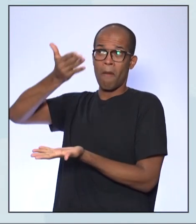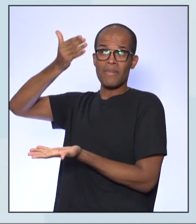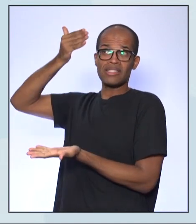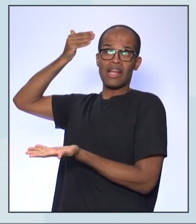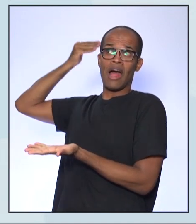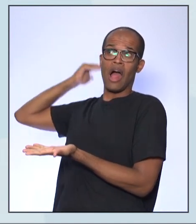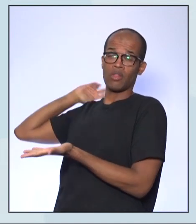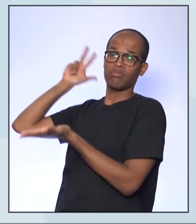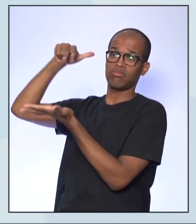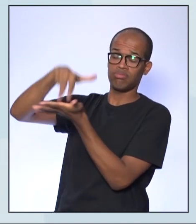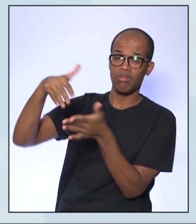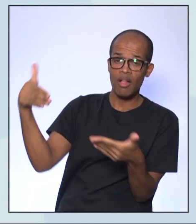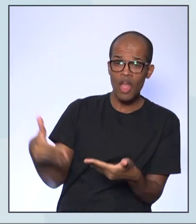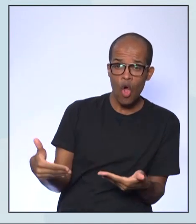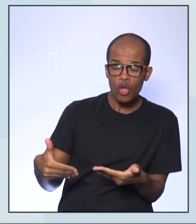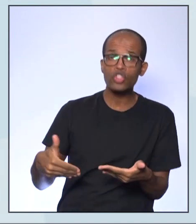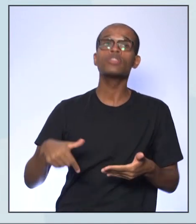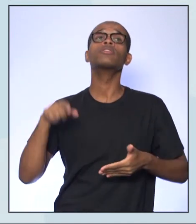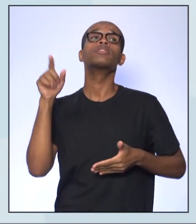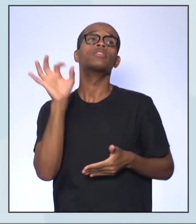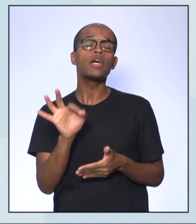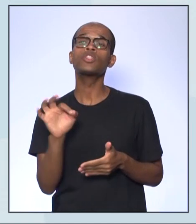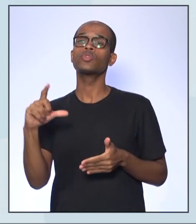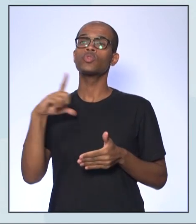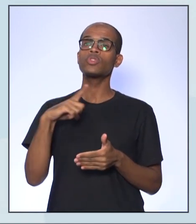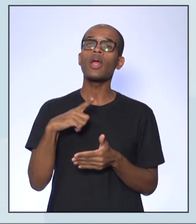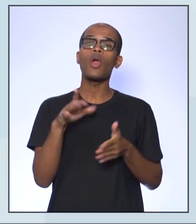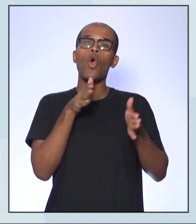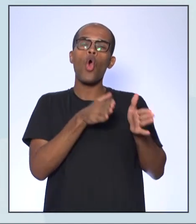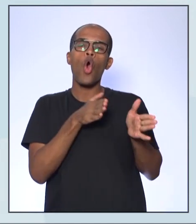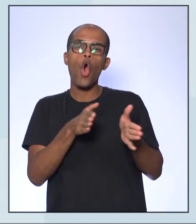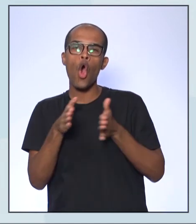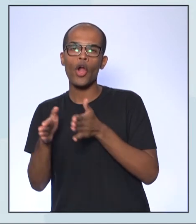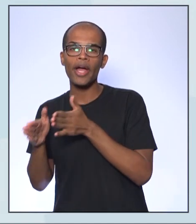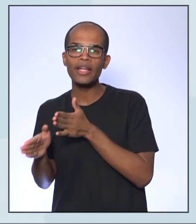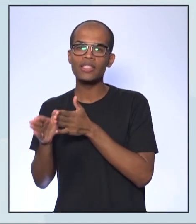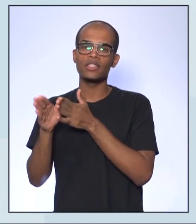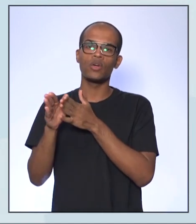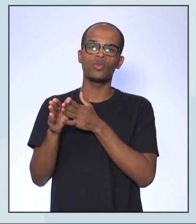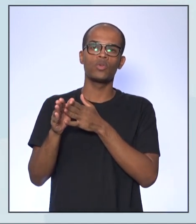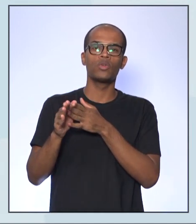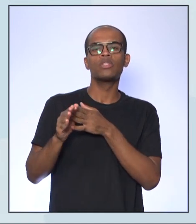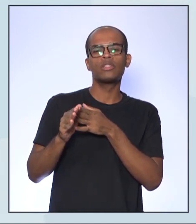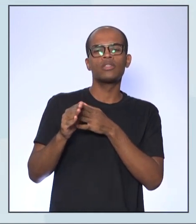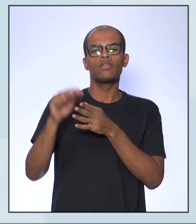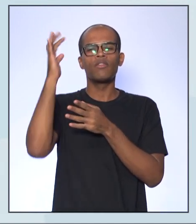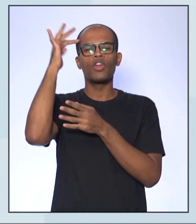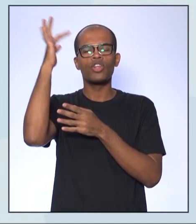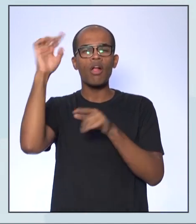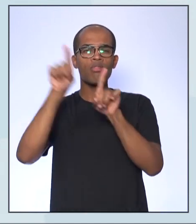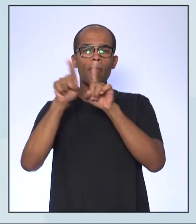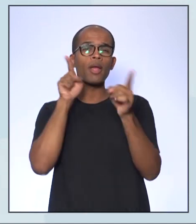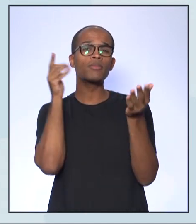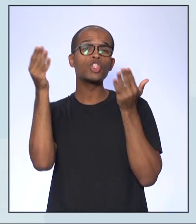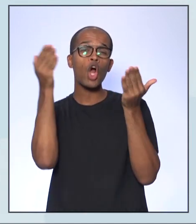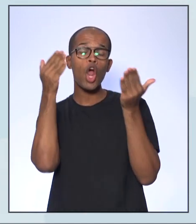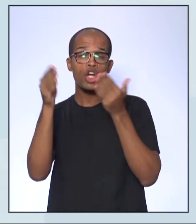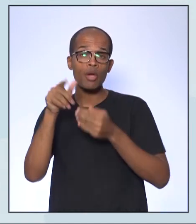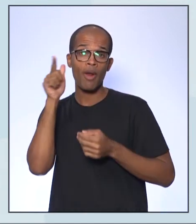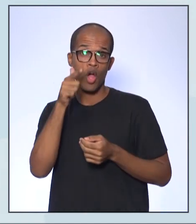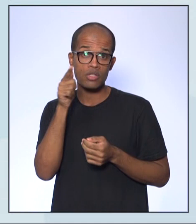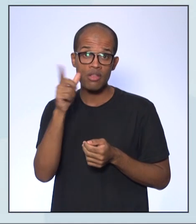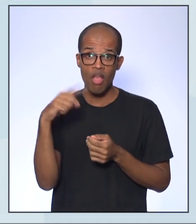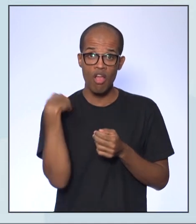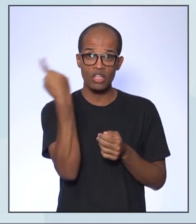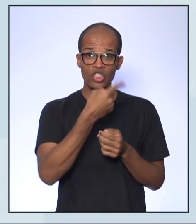ainda vivem, portanto, possuidores da organização filosófica e psicológica para que